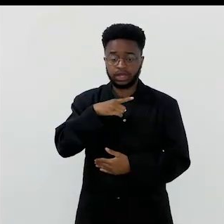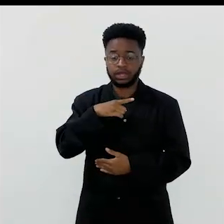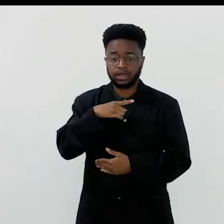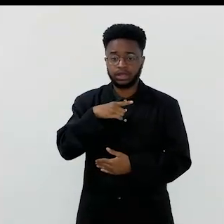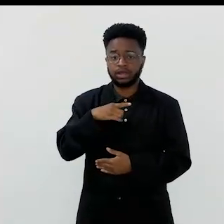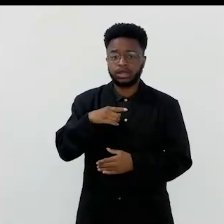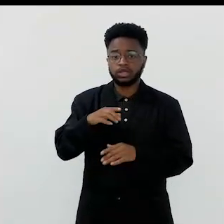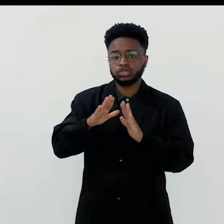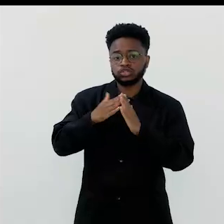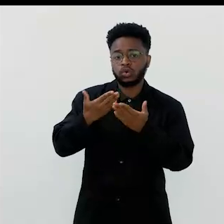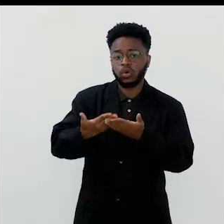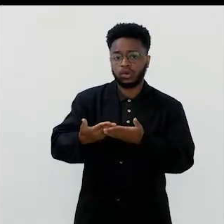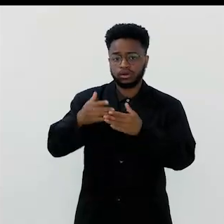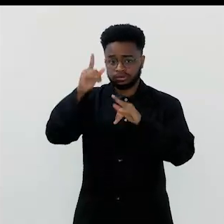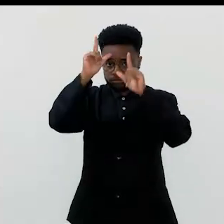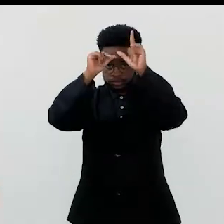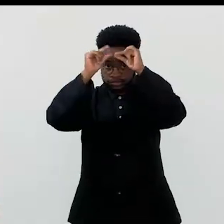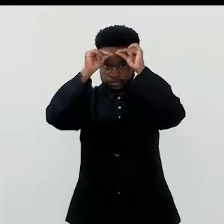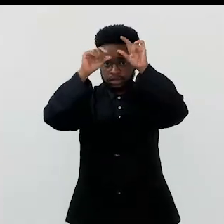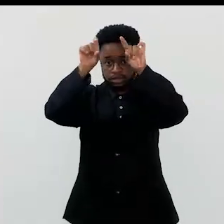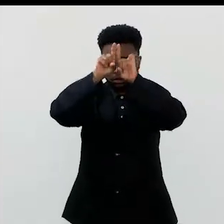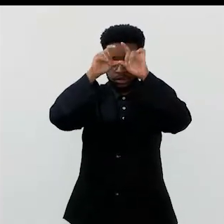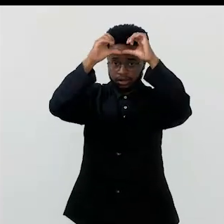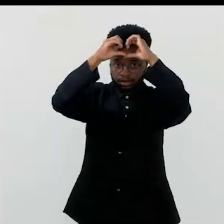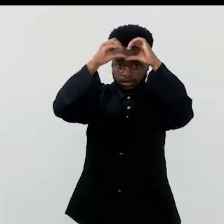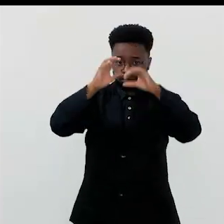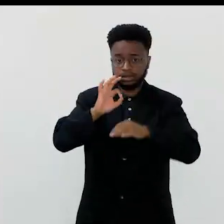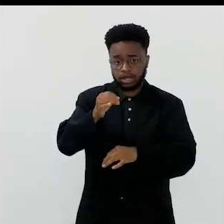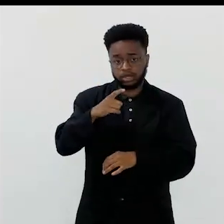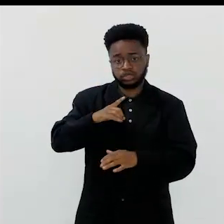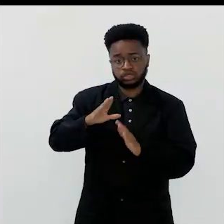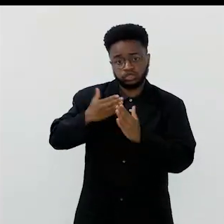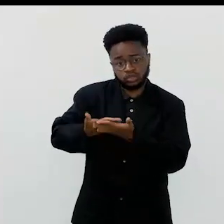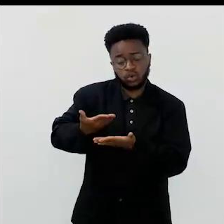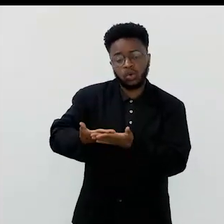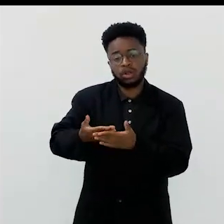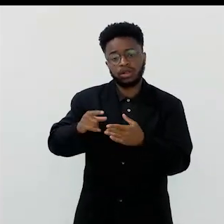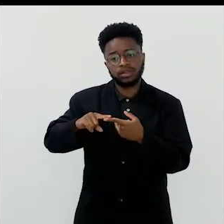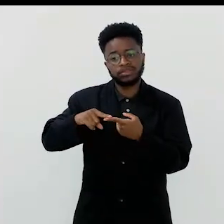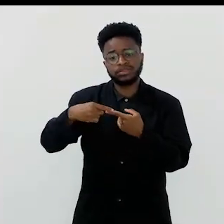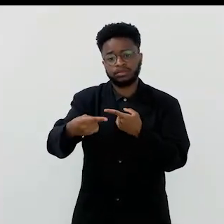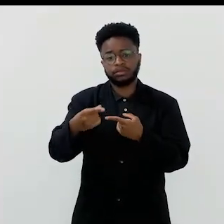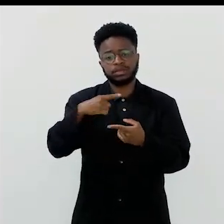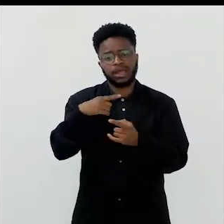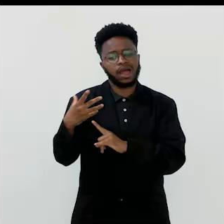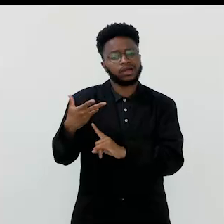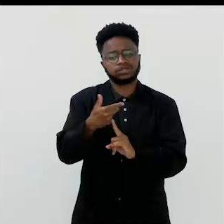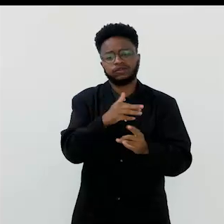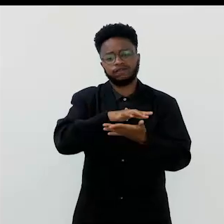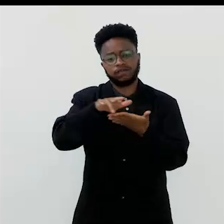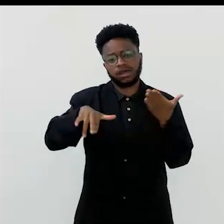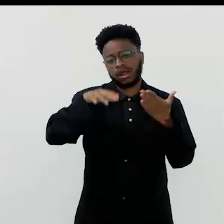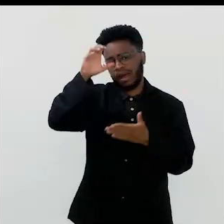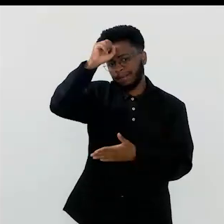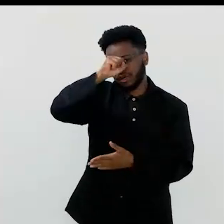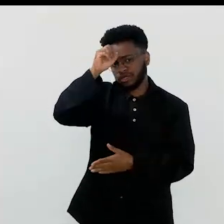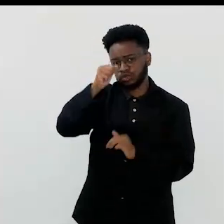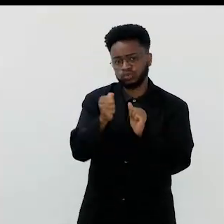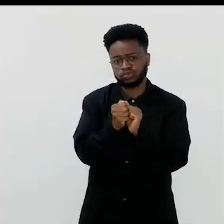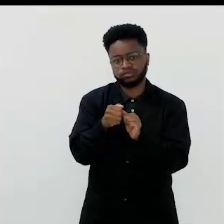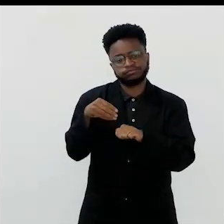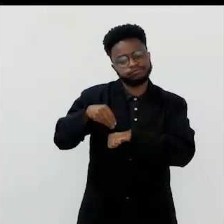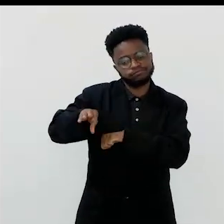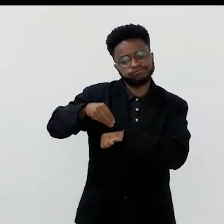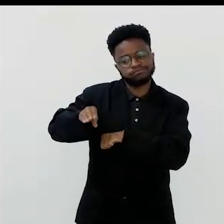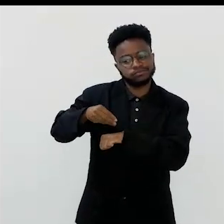caso do caprichoso tinha a escolinha do boi buá caprichoso e o garantido tinha a escolinha do garantido. Né? Aí dela saiu muitos artistas, né? Ela era